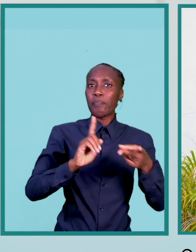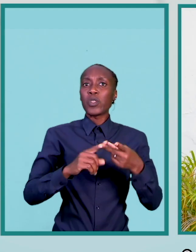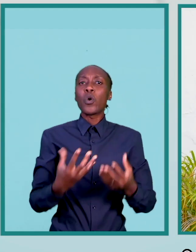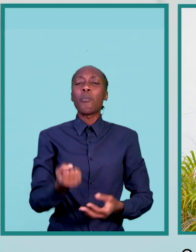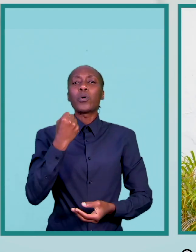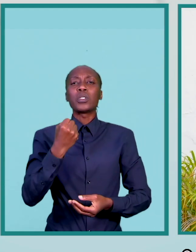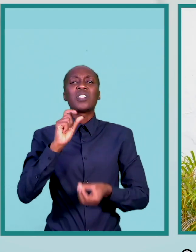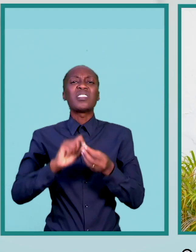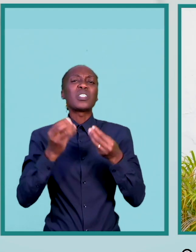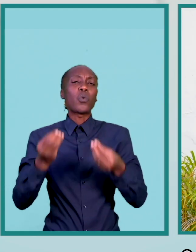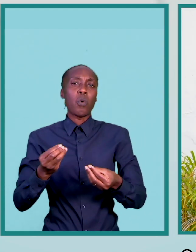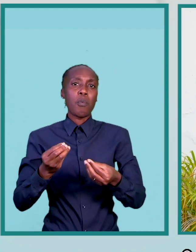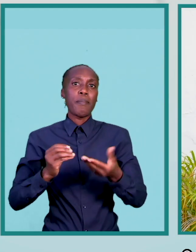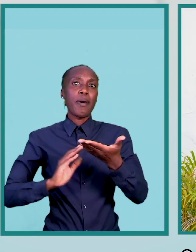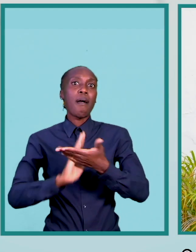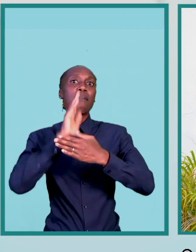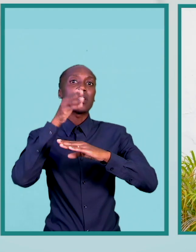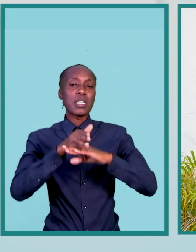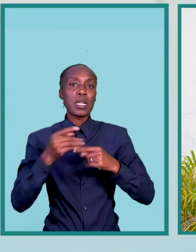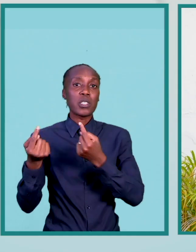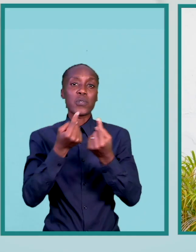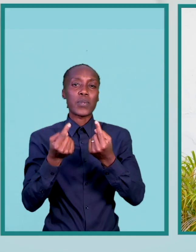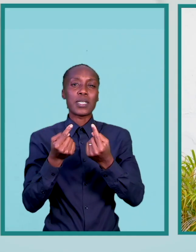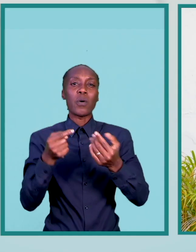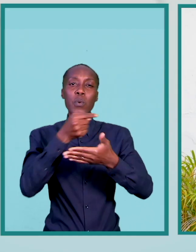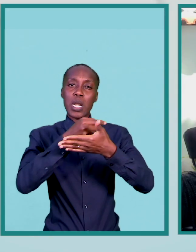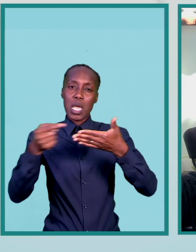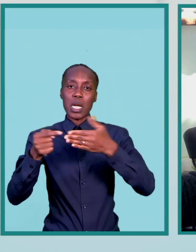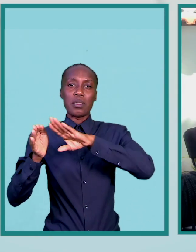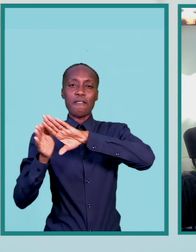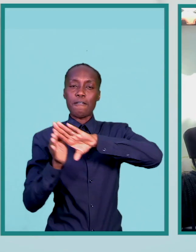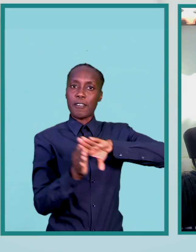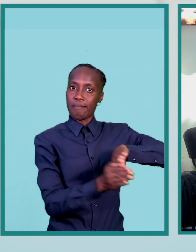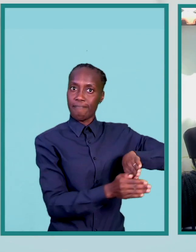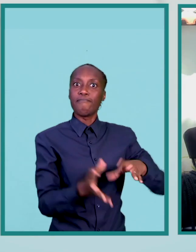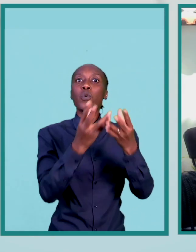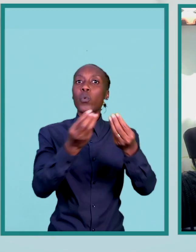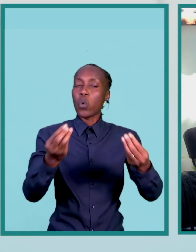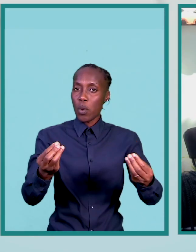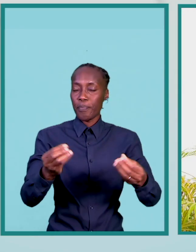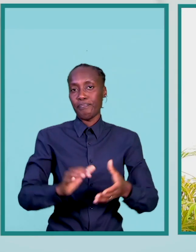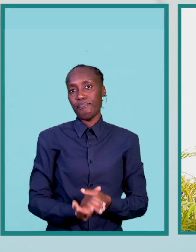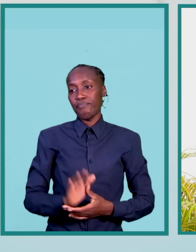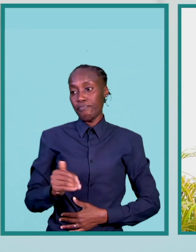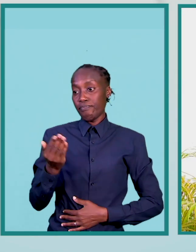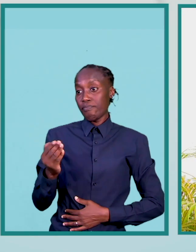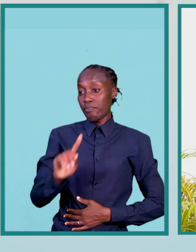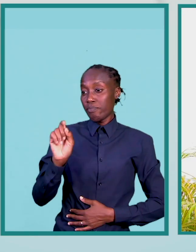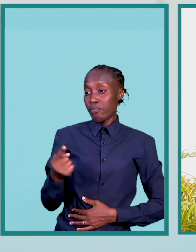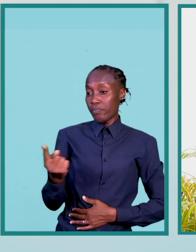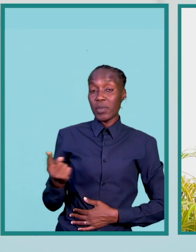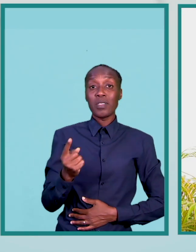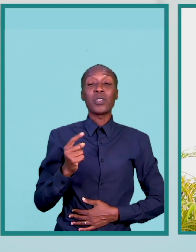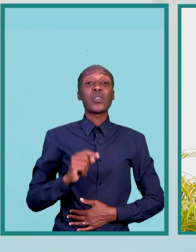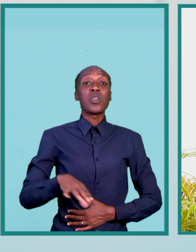causas e quais são os caminhos que podem ser usados para sair desse tipo de situação. A primeira questão vai para a sociedade civil. Como